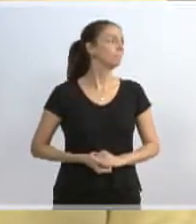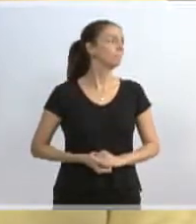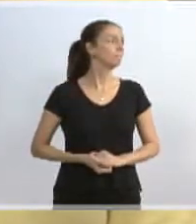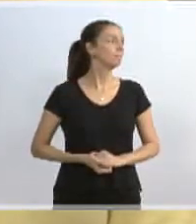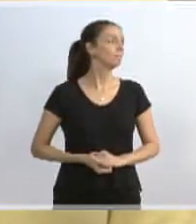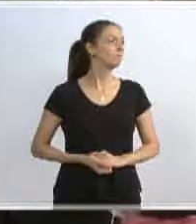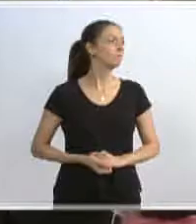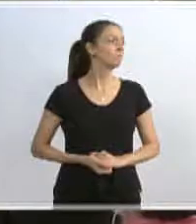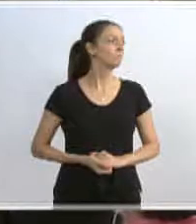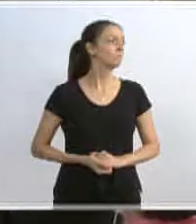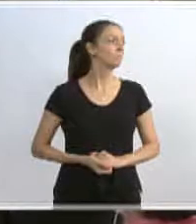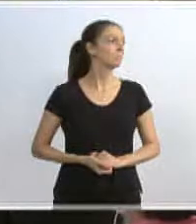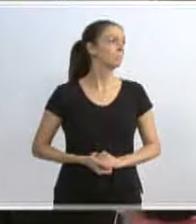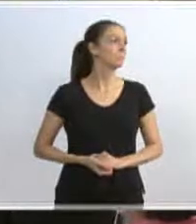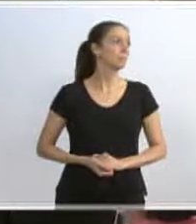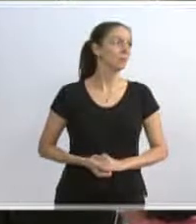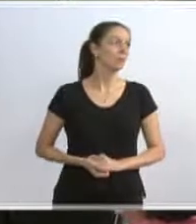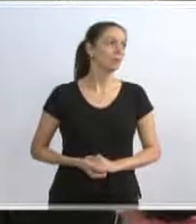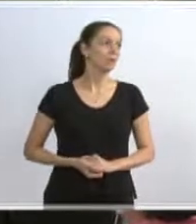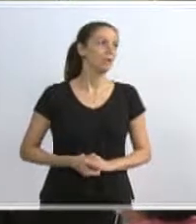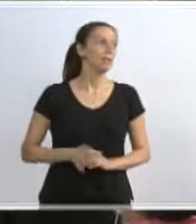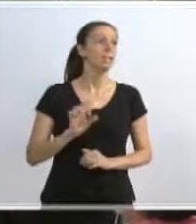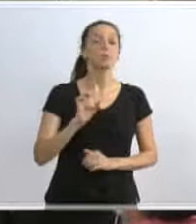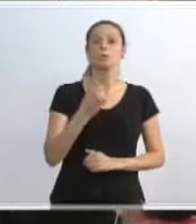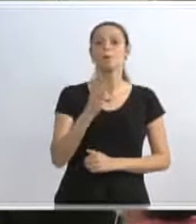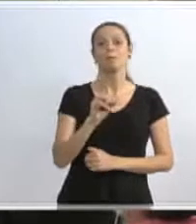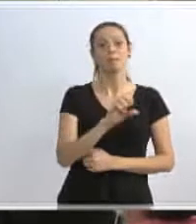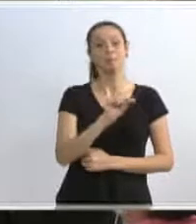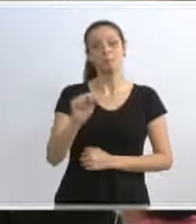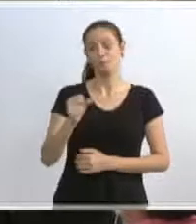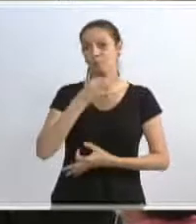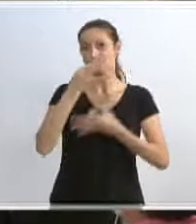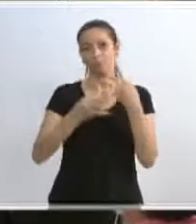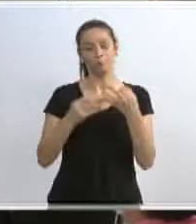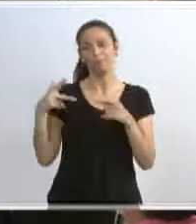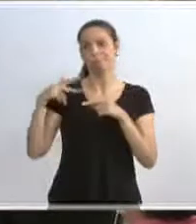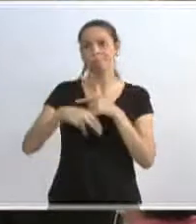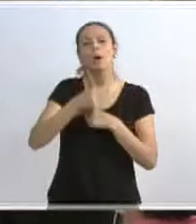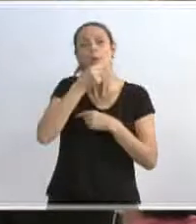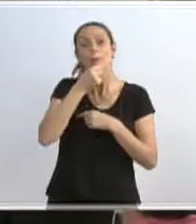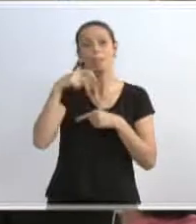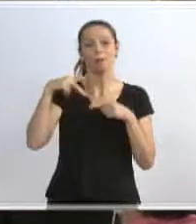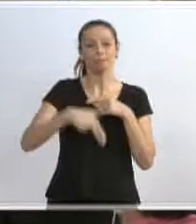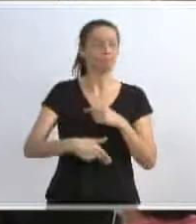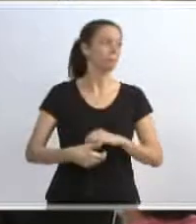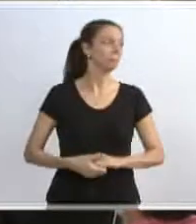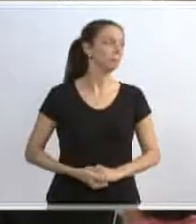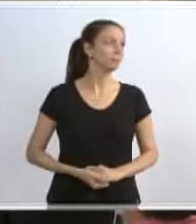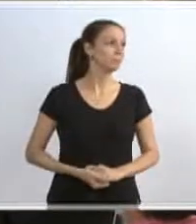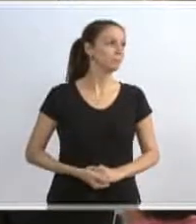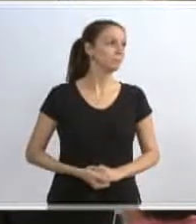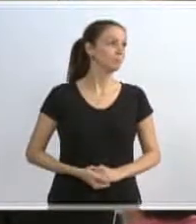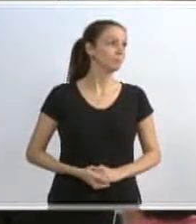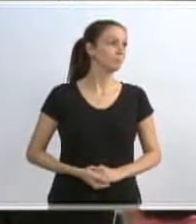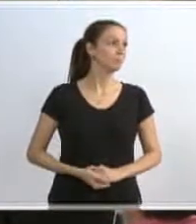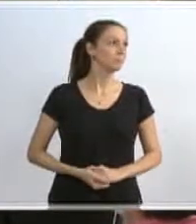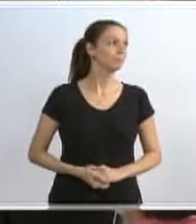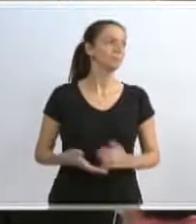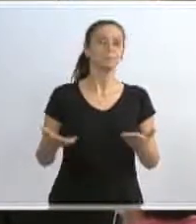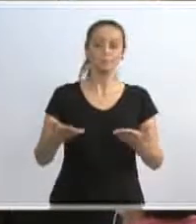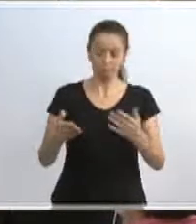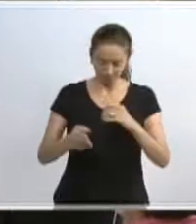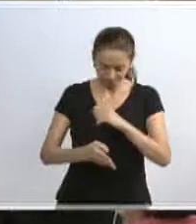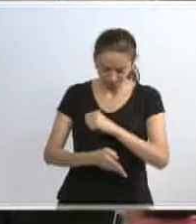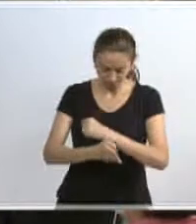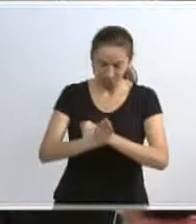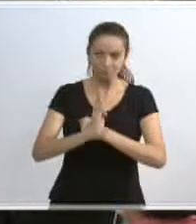Não, são 30 segundos, vereador. Por isso nós questionamos isso, não, vereador. Com a permissão do vereador Zeca Bombeiro, com a palavra em